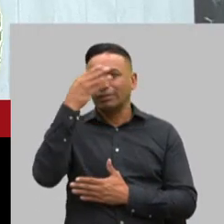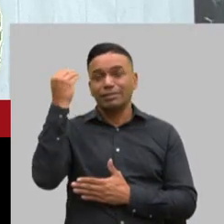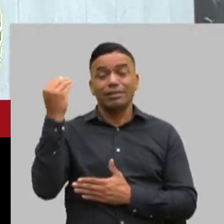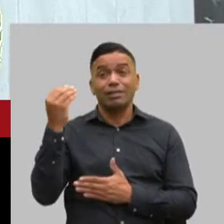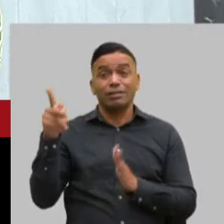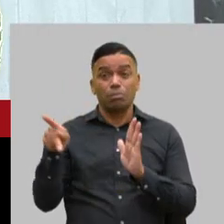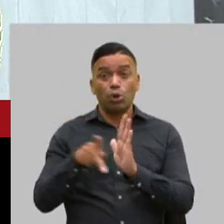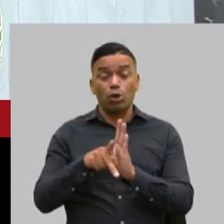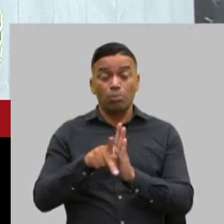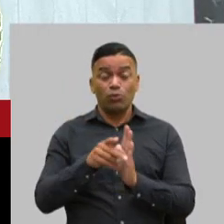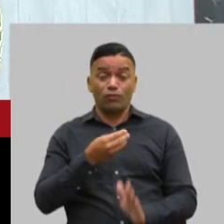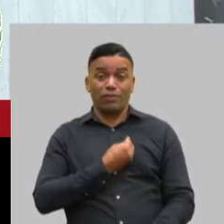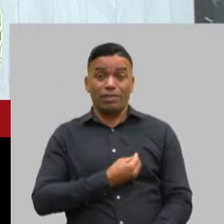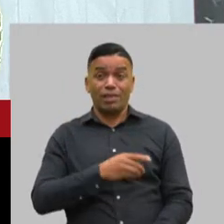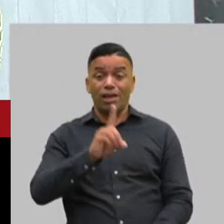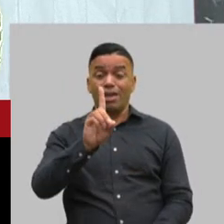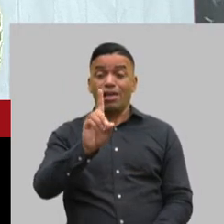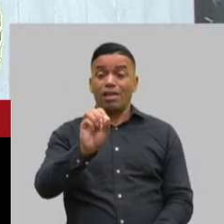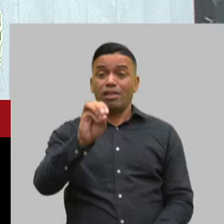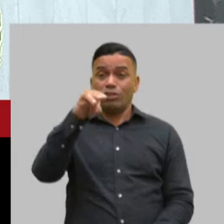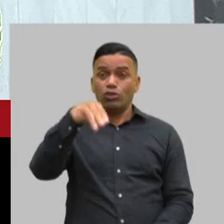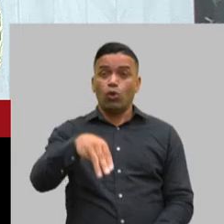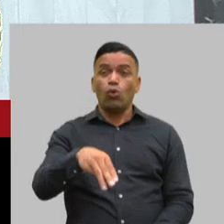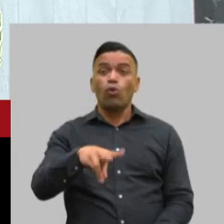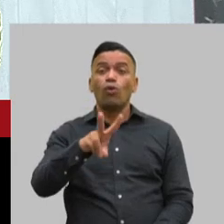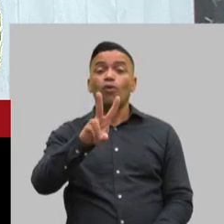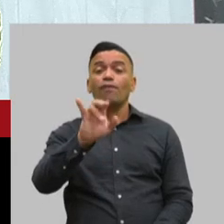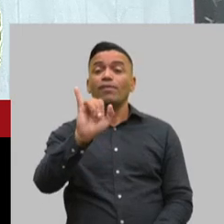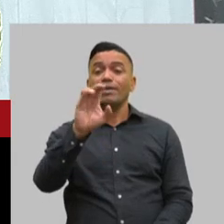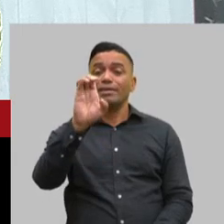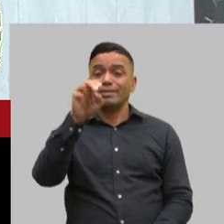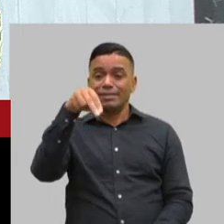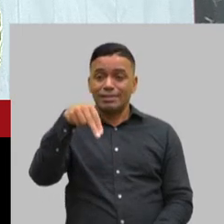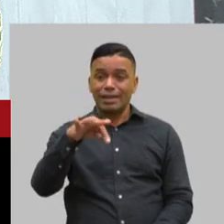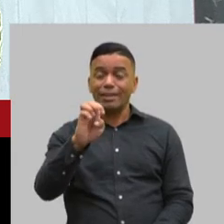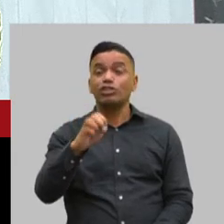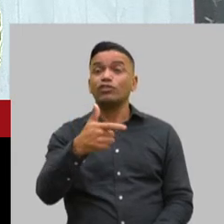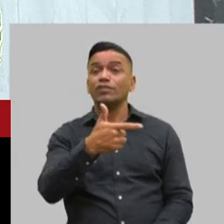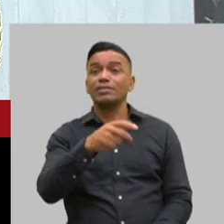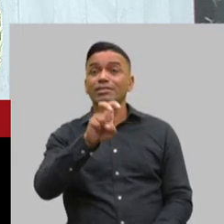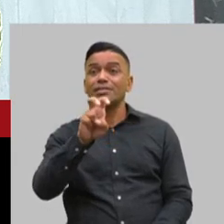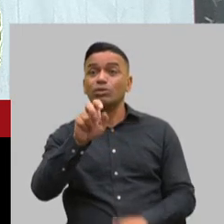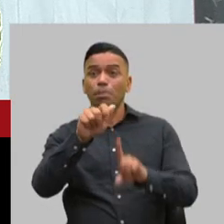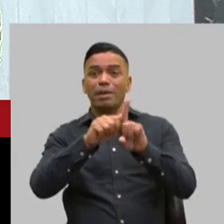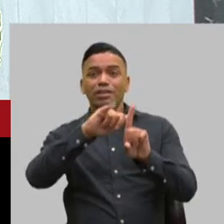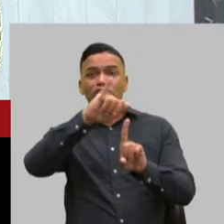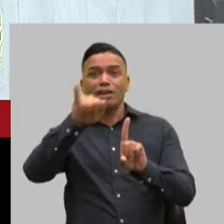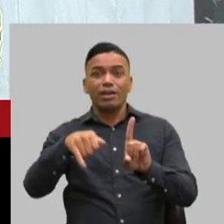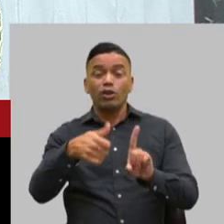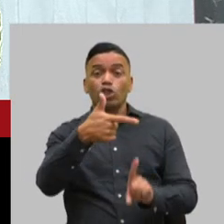Ferreira, 25 de janeiro de 2019, é sempre hoje.